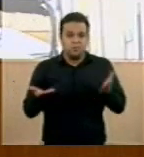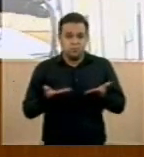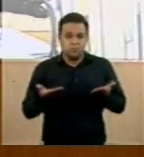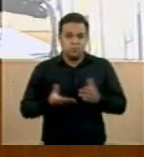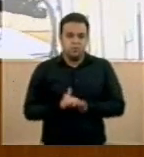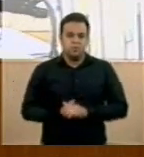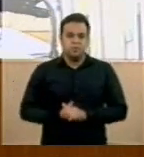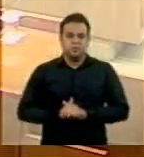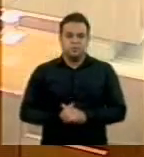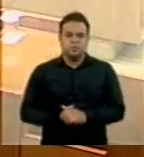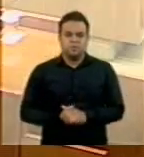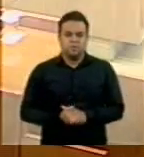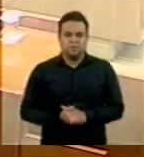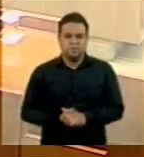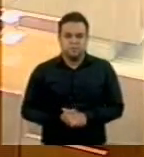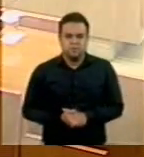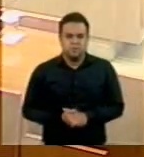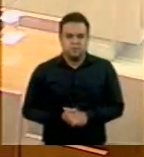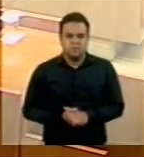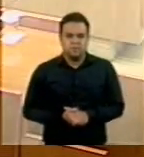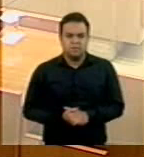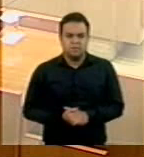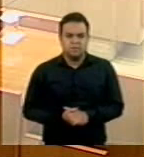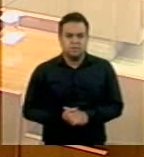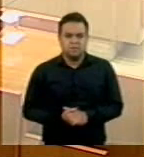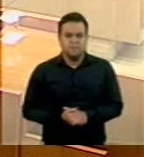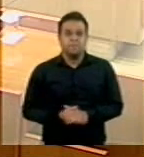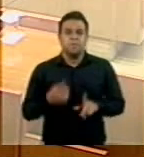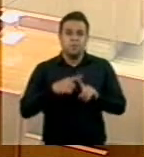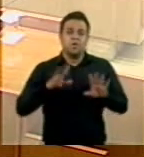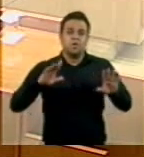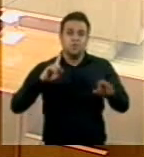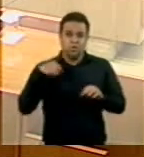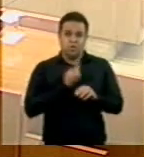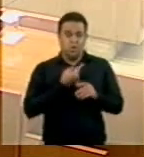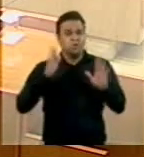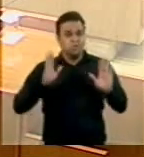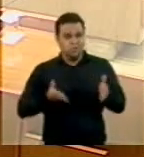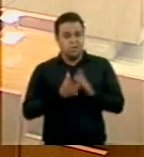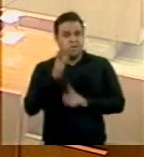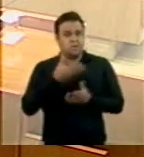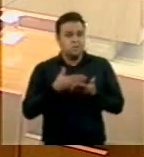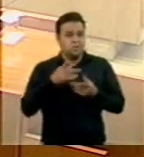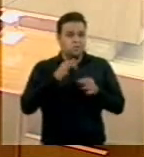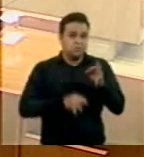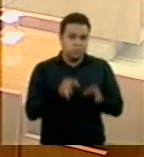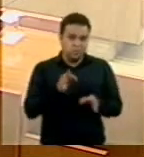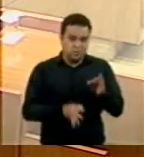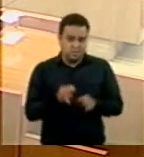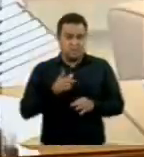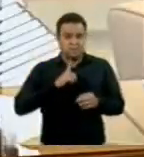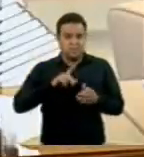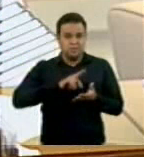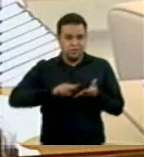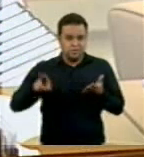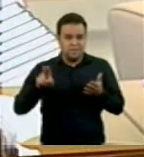Presidente, sobre aquela DIN, que nós já tivemos o início de julgamento que versa a extinção do